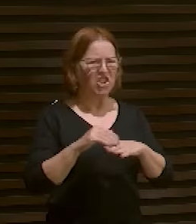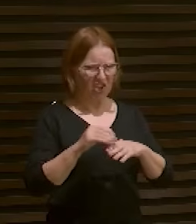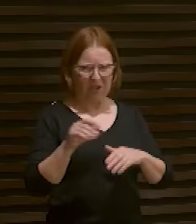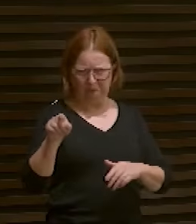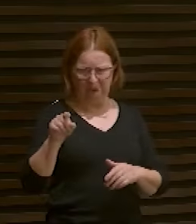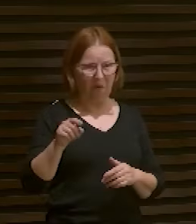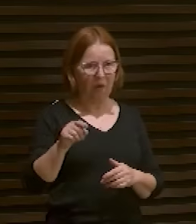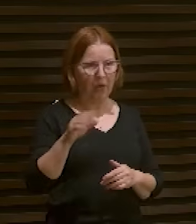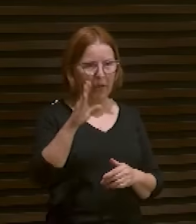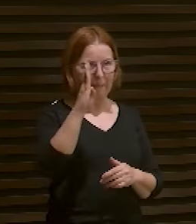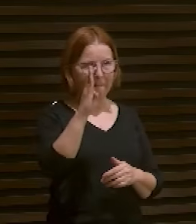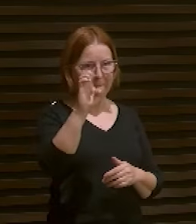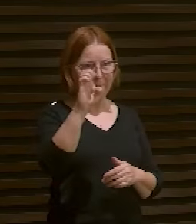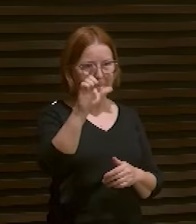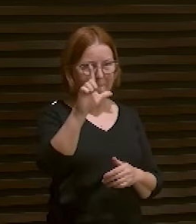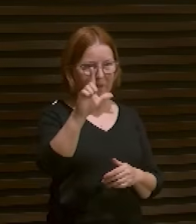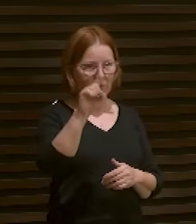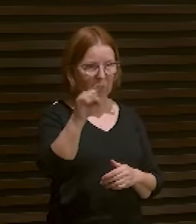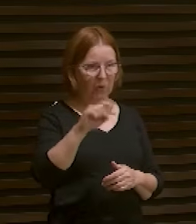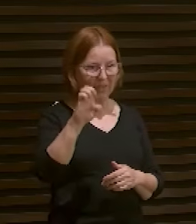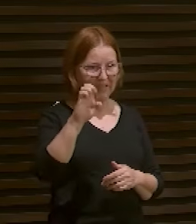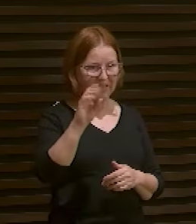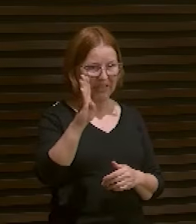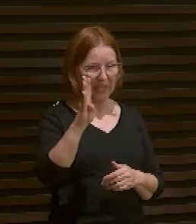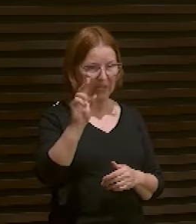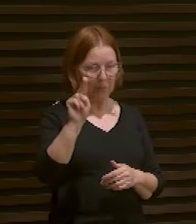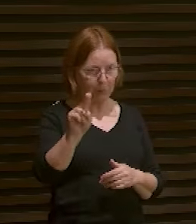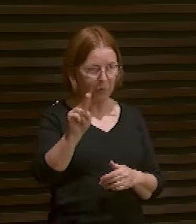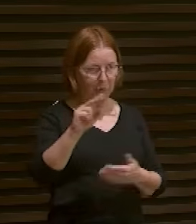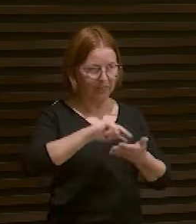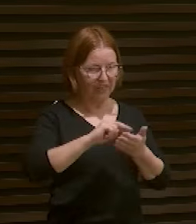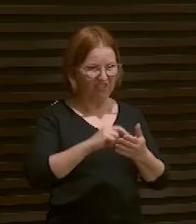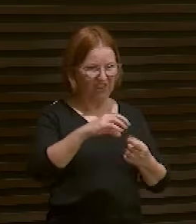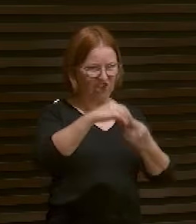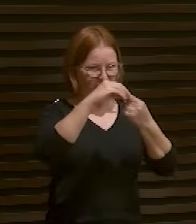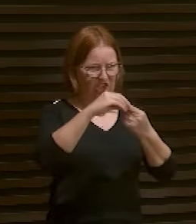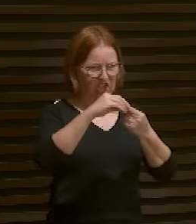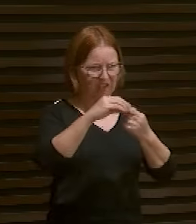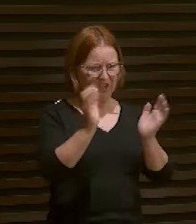chamado de beberrão e de comelão, de glutão.